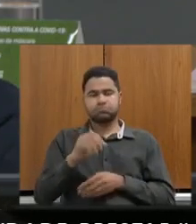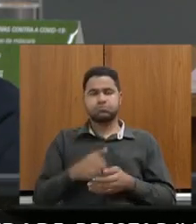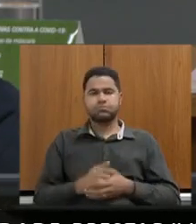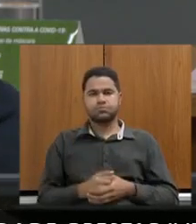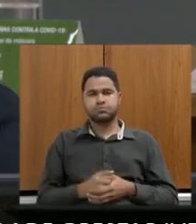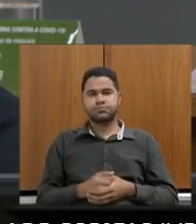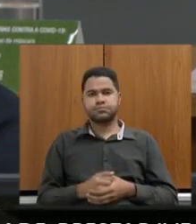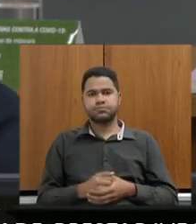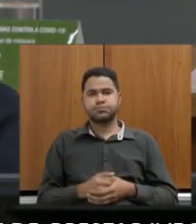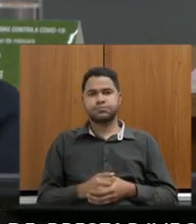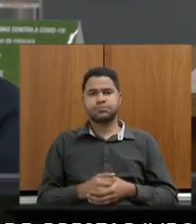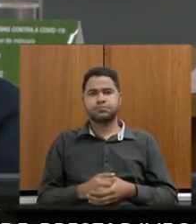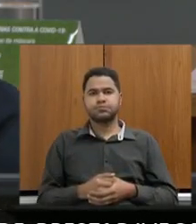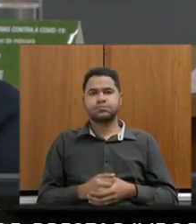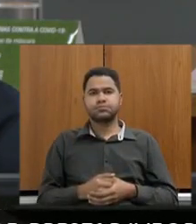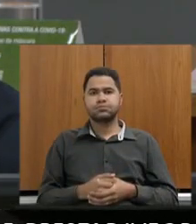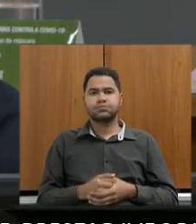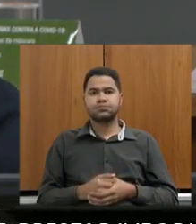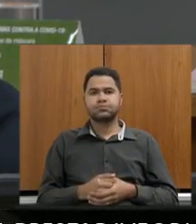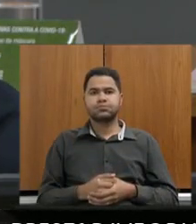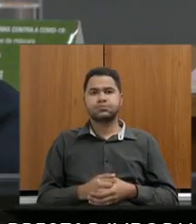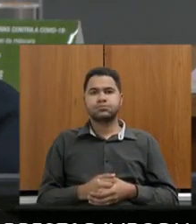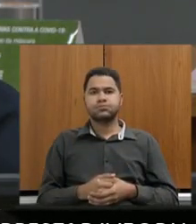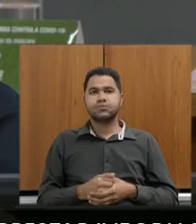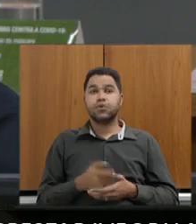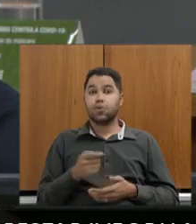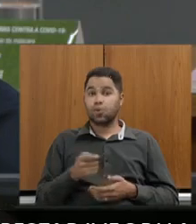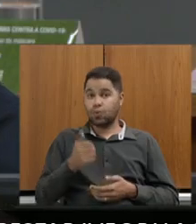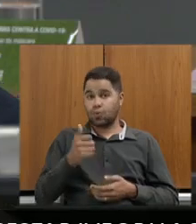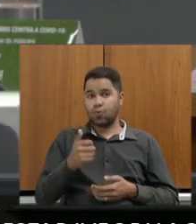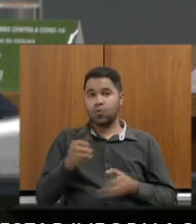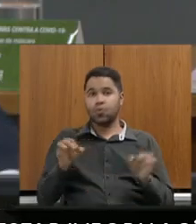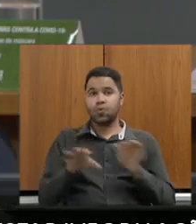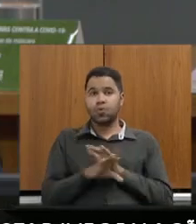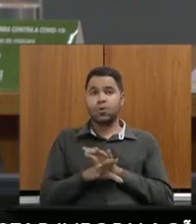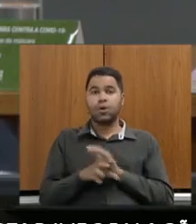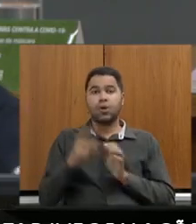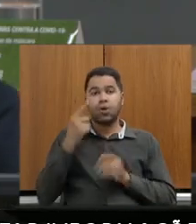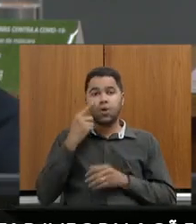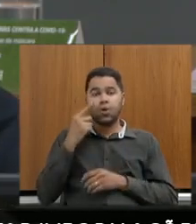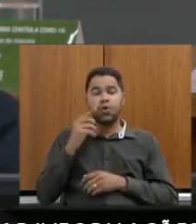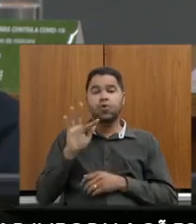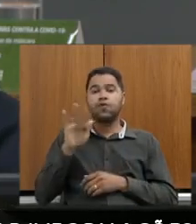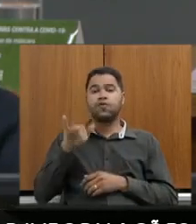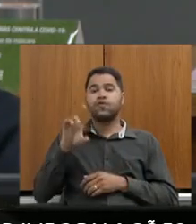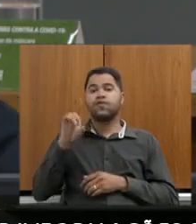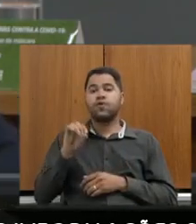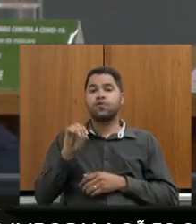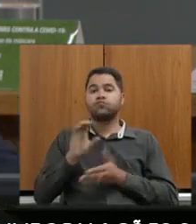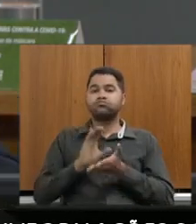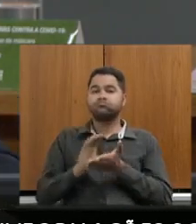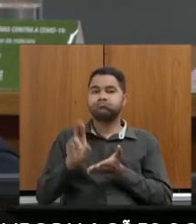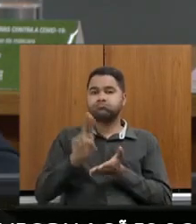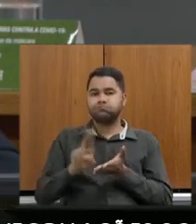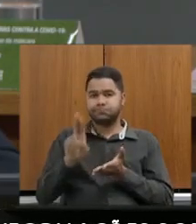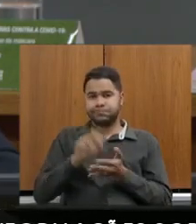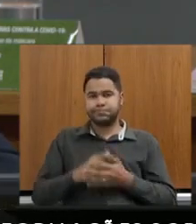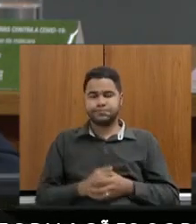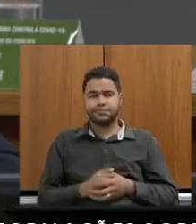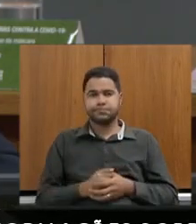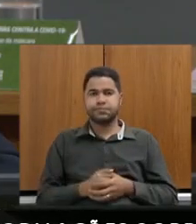passar e já quase finalizando nós temos aqui o fundo né os fundos de aplicação é